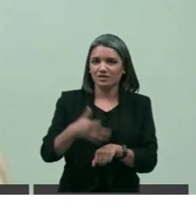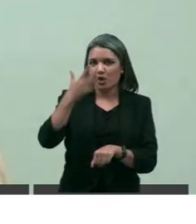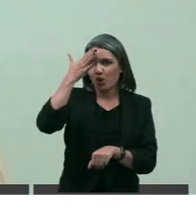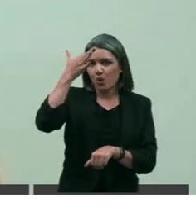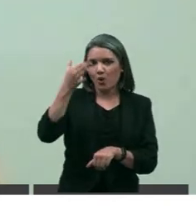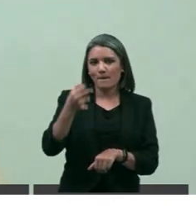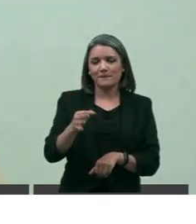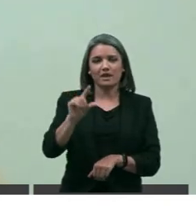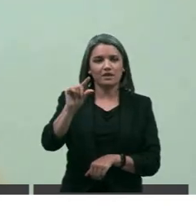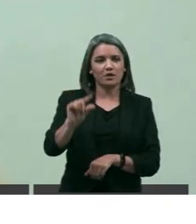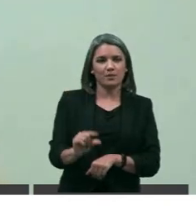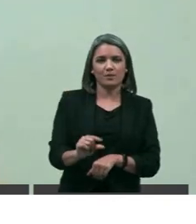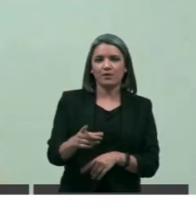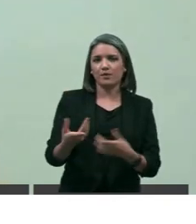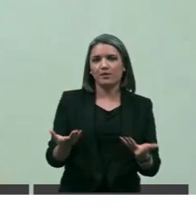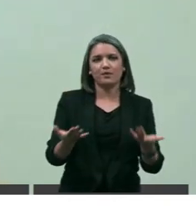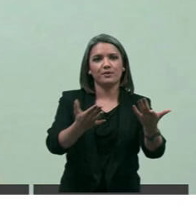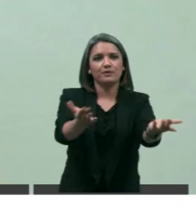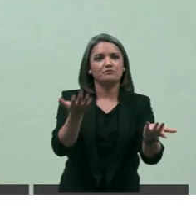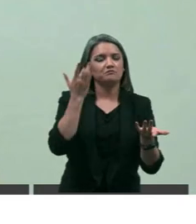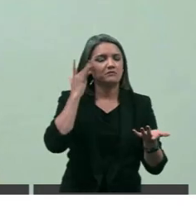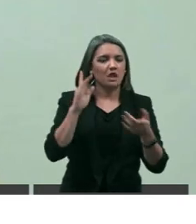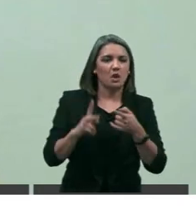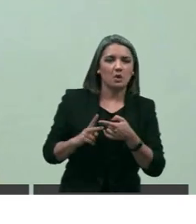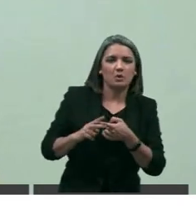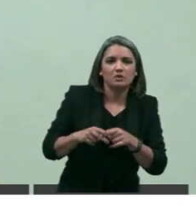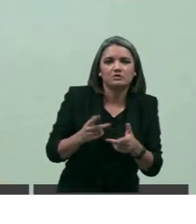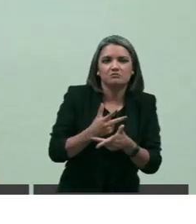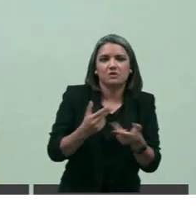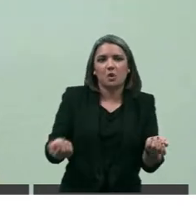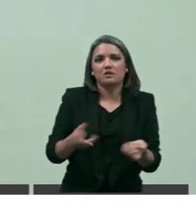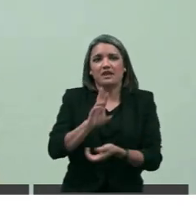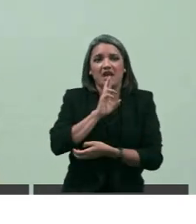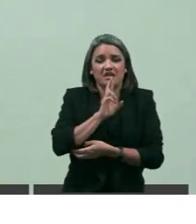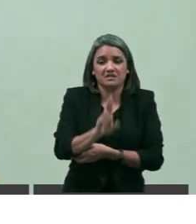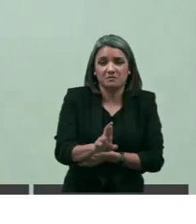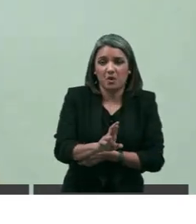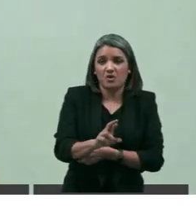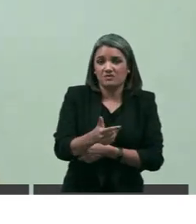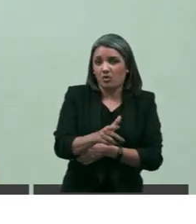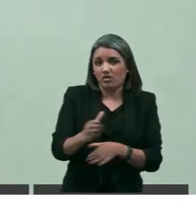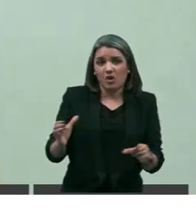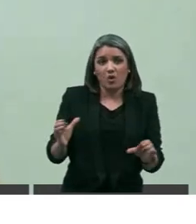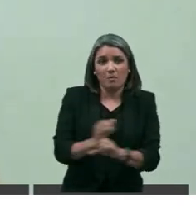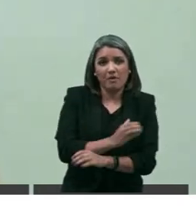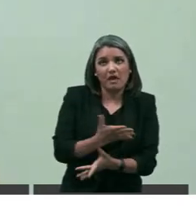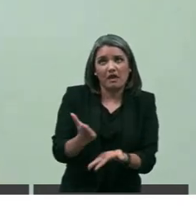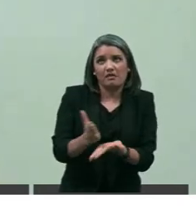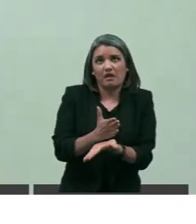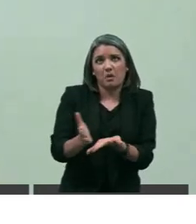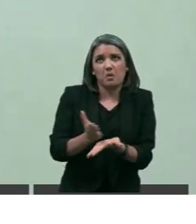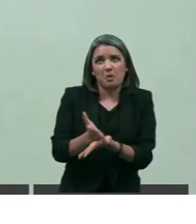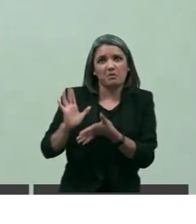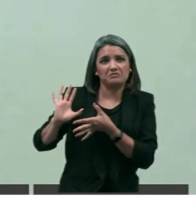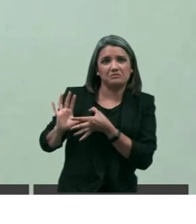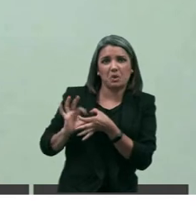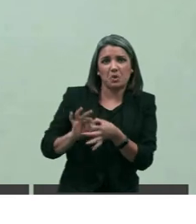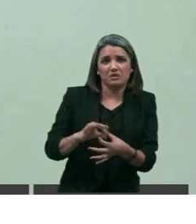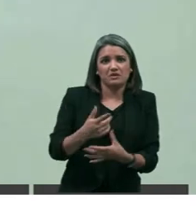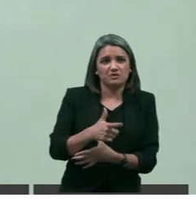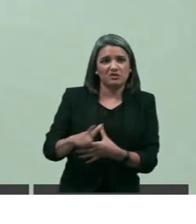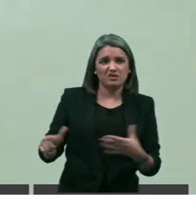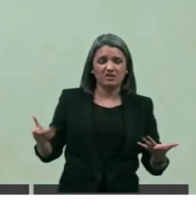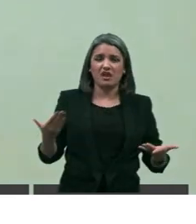sua exposição em correção da quase totalidade das respostas, muitas descontextualizadas,